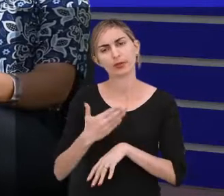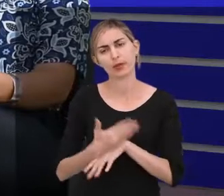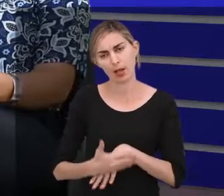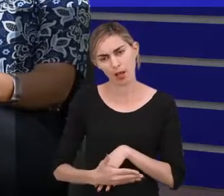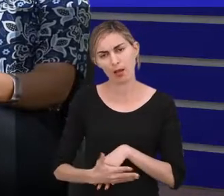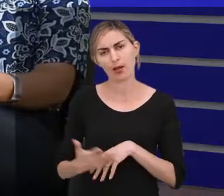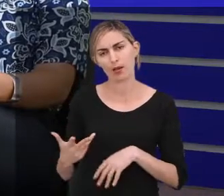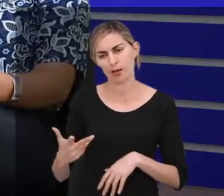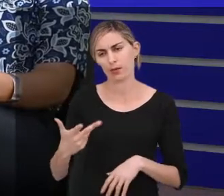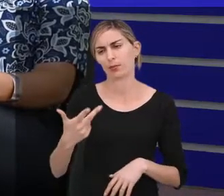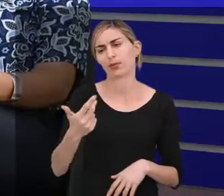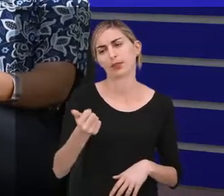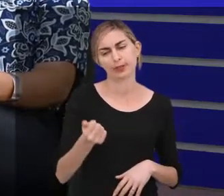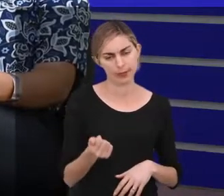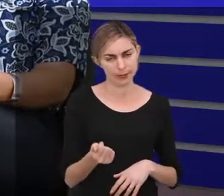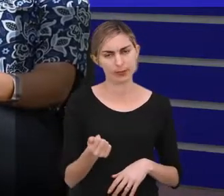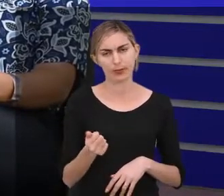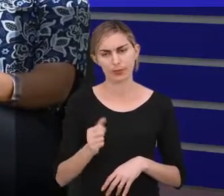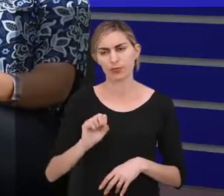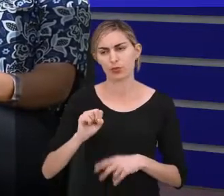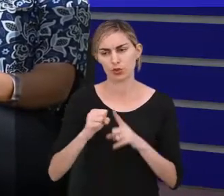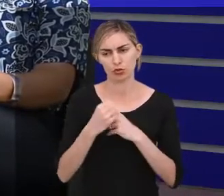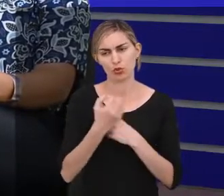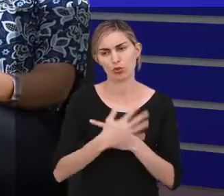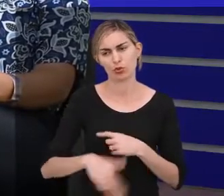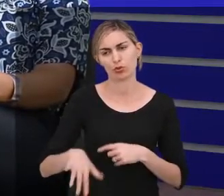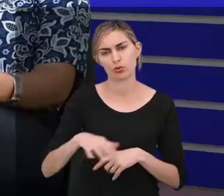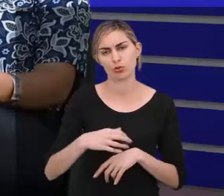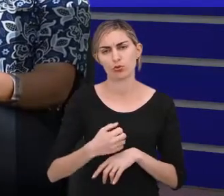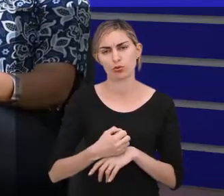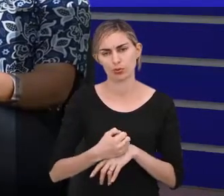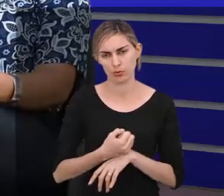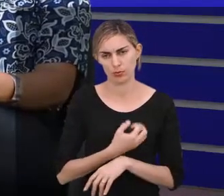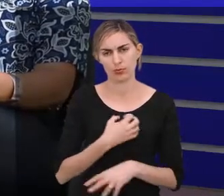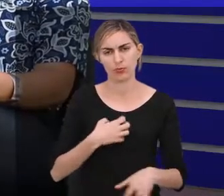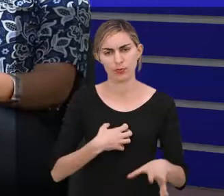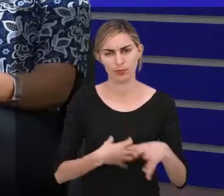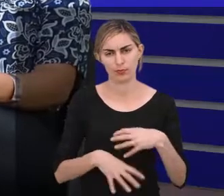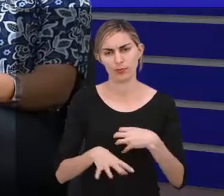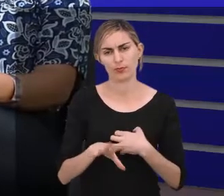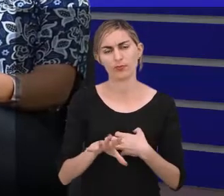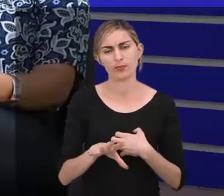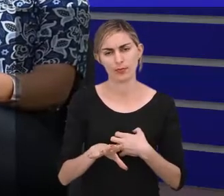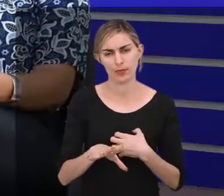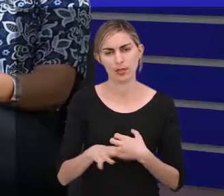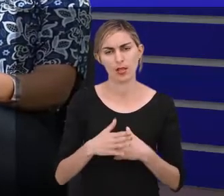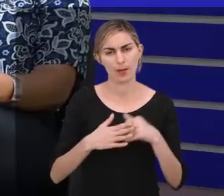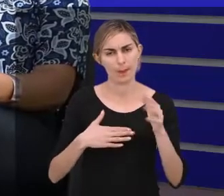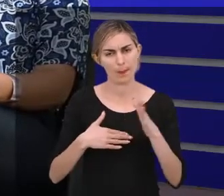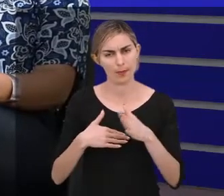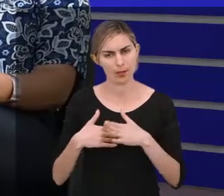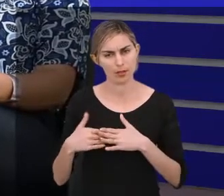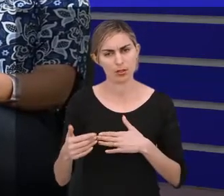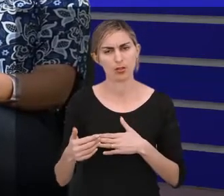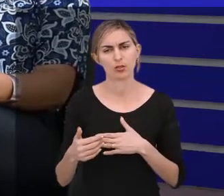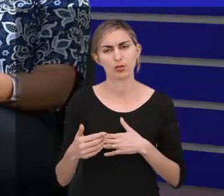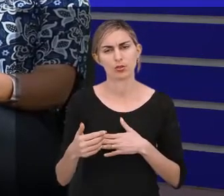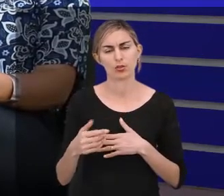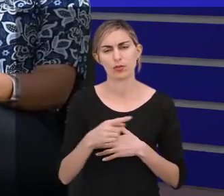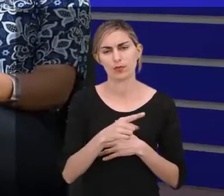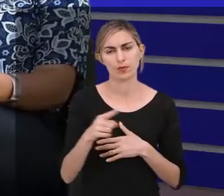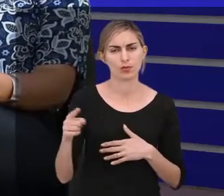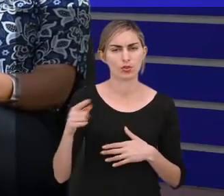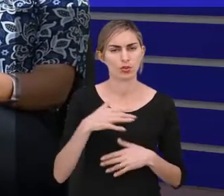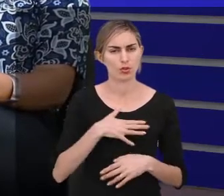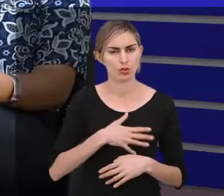essas habilidades socioemocionais, né? A empatia é fundamental. Isso é ótimo. Além dessas habilidades socioemocionais, eu gostaria que você